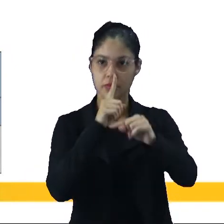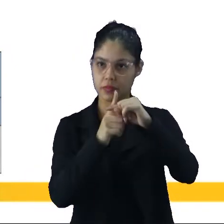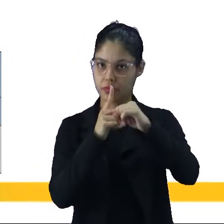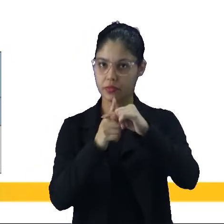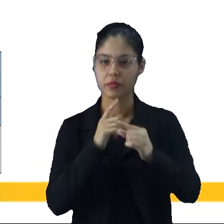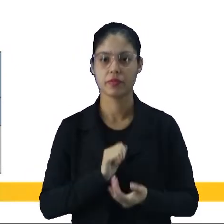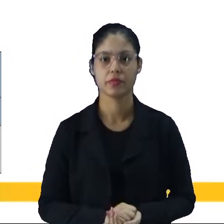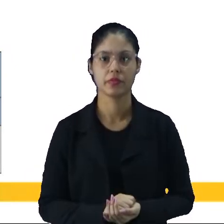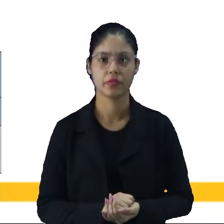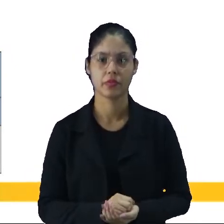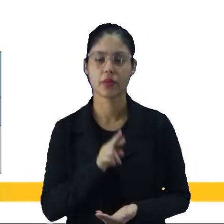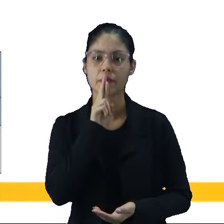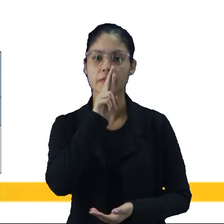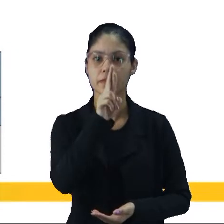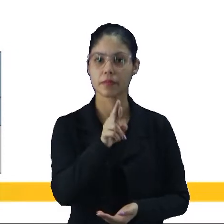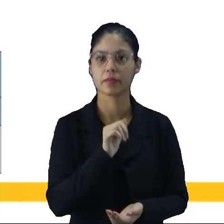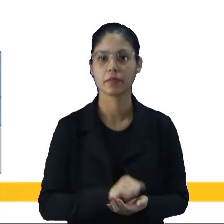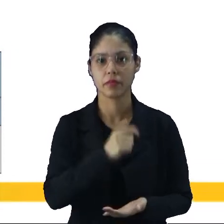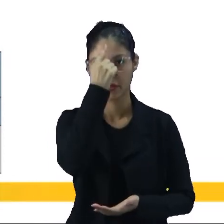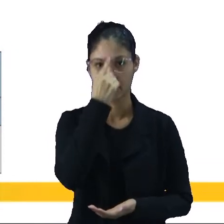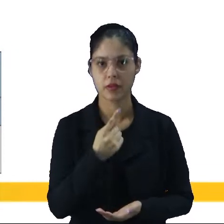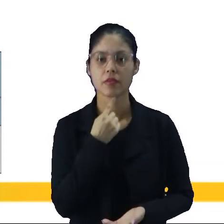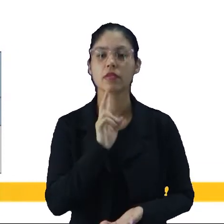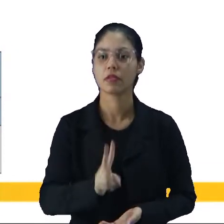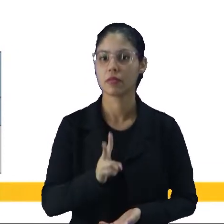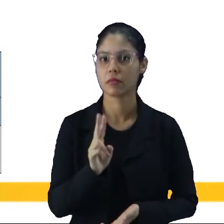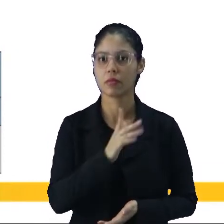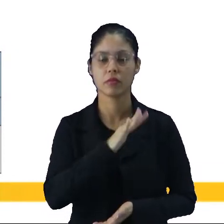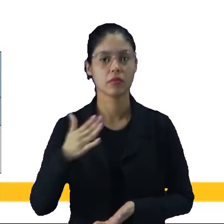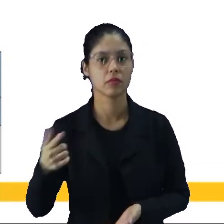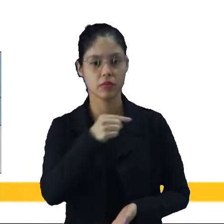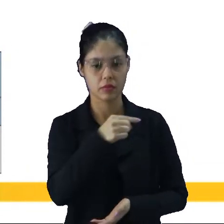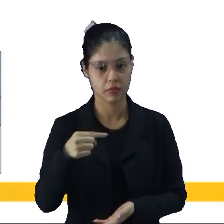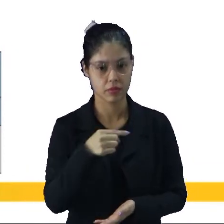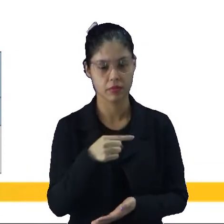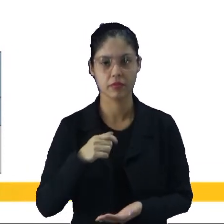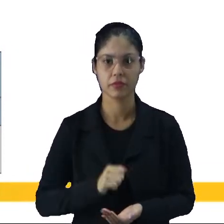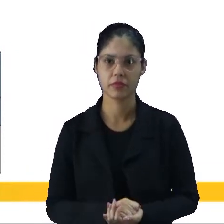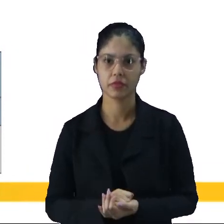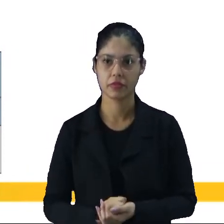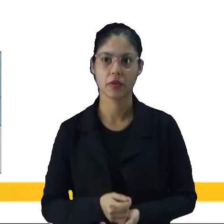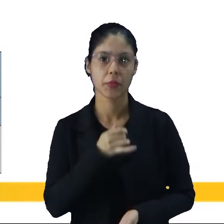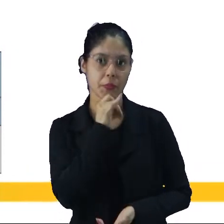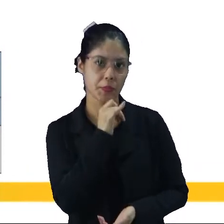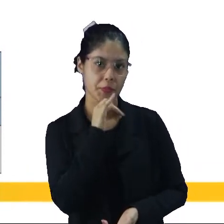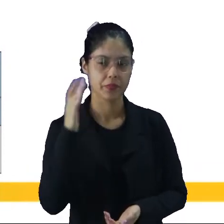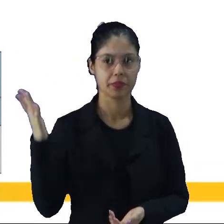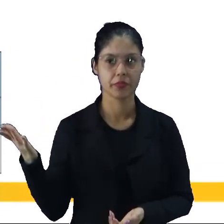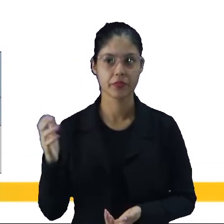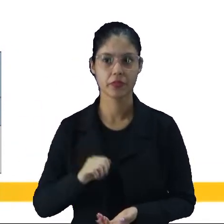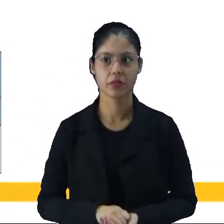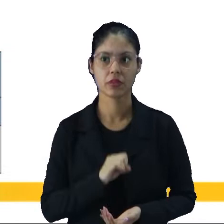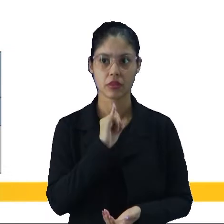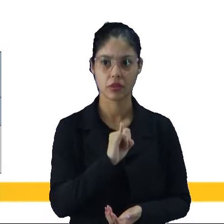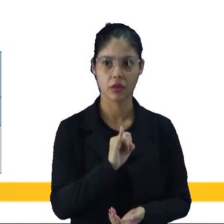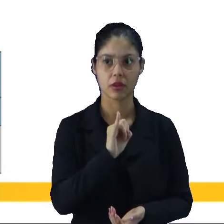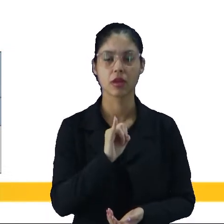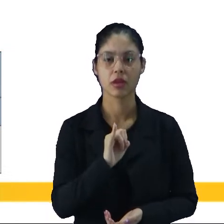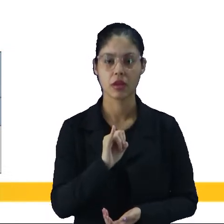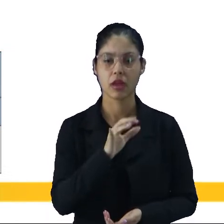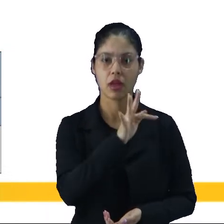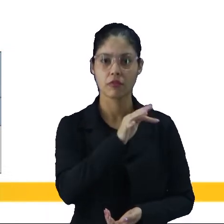positivo, o resultado dessa imagem é o mesmo quando ele se for negativo. Tipo aqui, se eu pegar f de